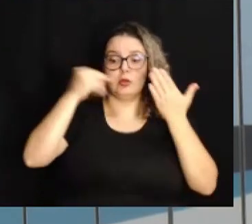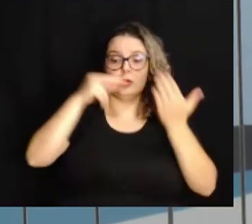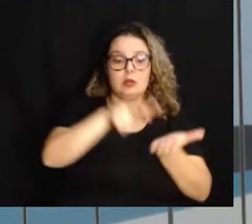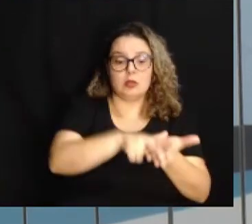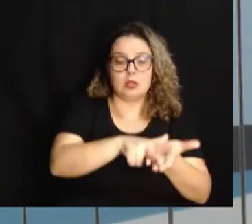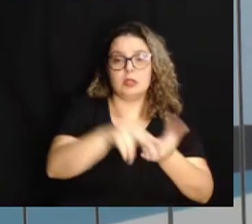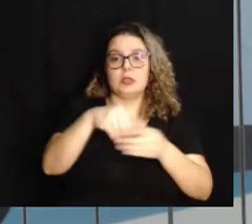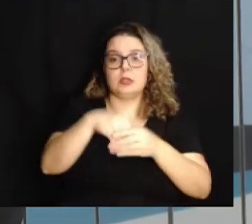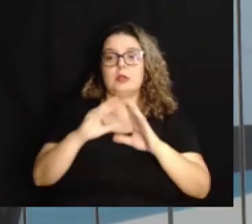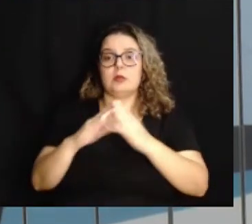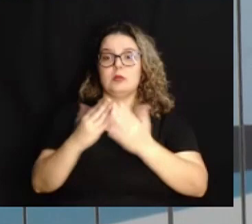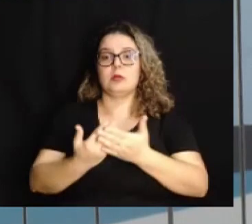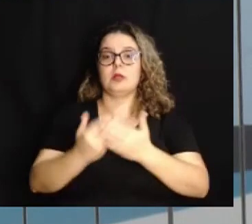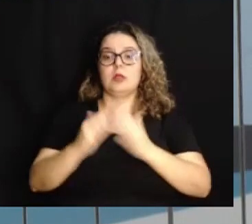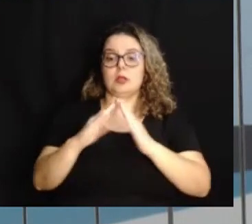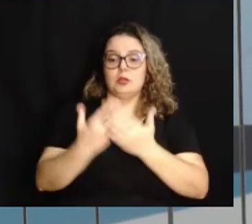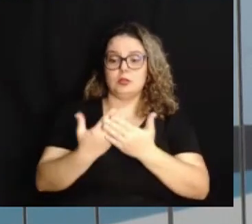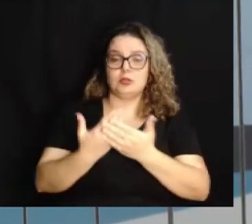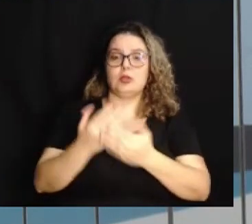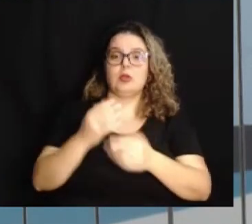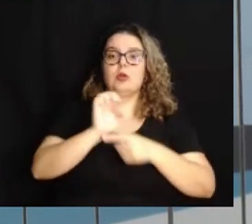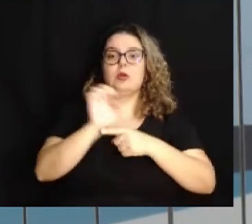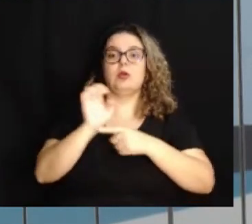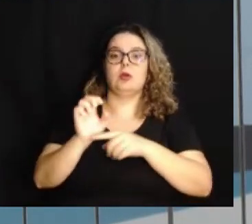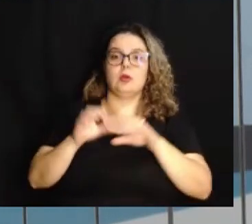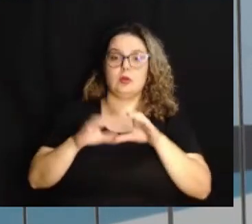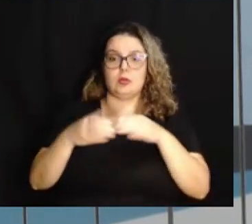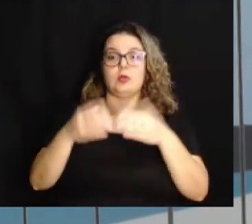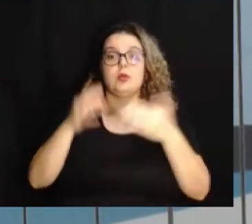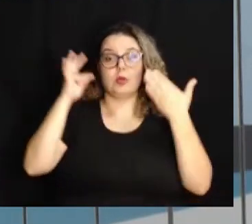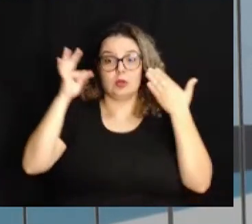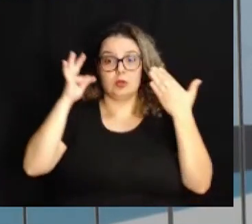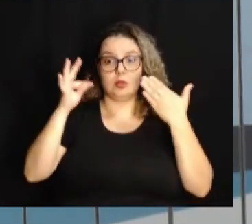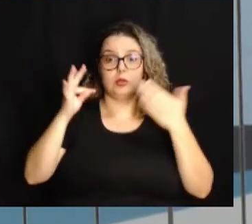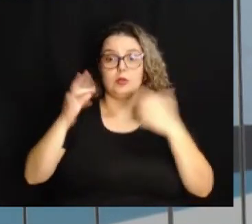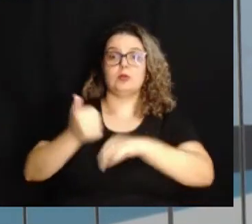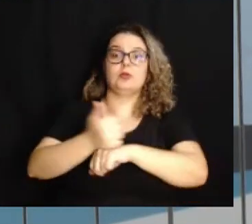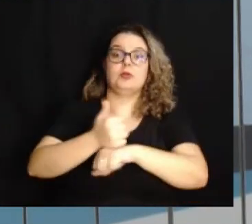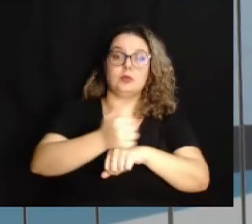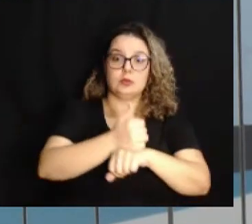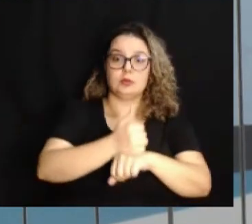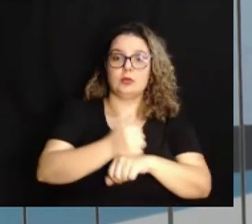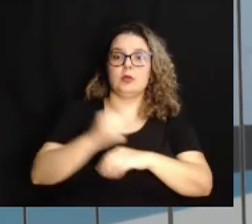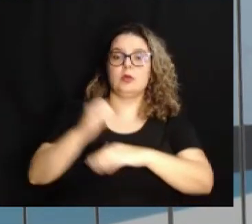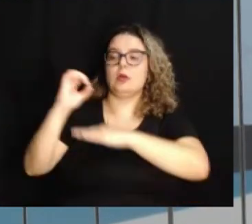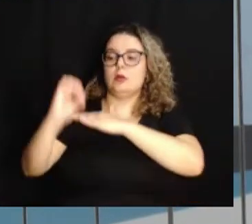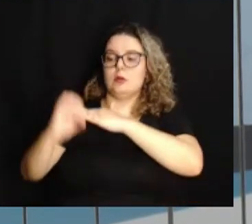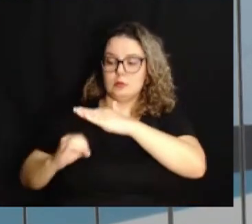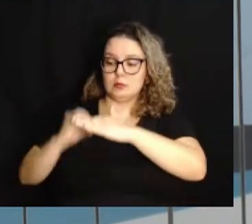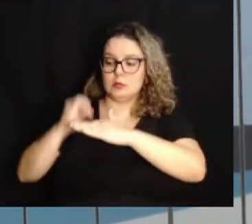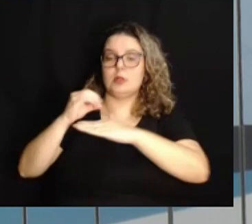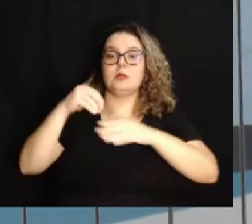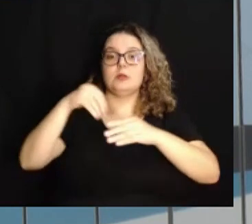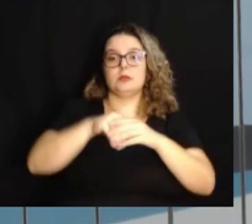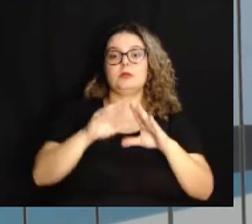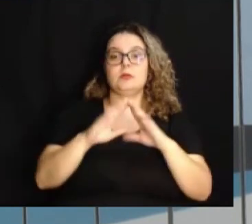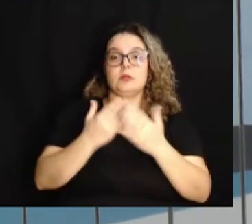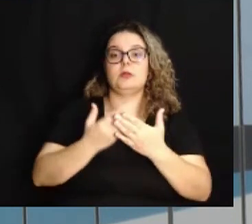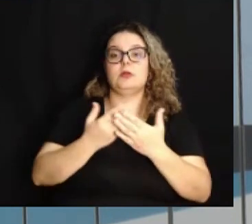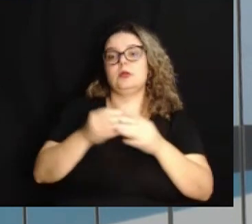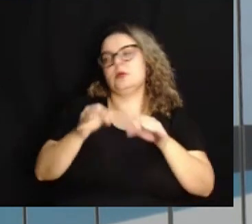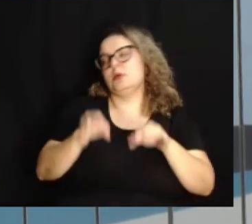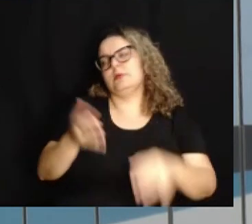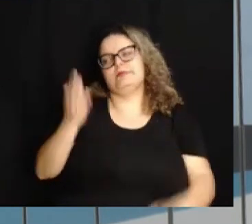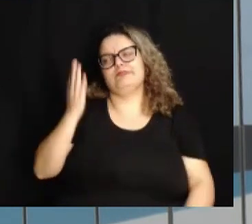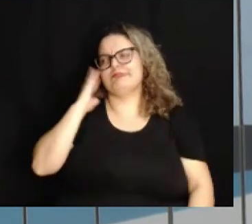Estado, né, que montamos um grupo de terapeutas ali, de profissionais para fazer plantão nessas escolas, justamente porque a gente sabe, infelizmente, a